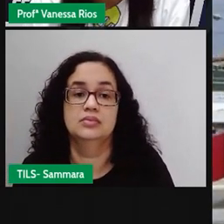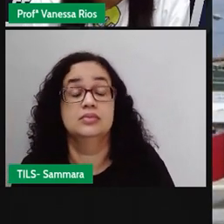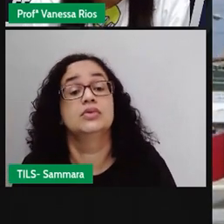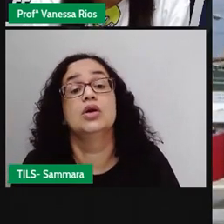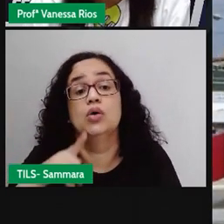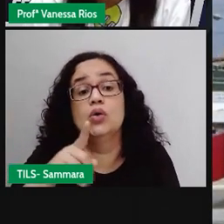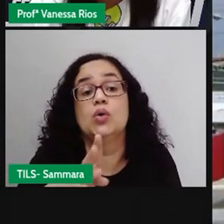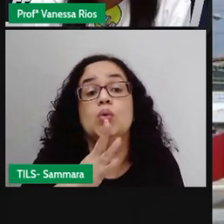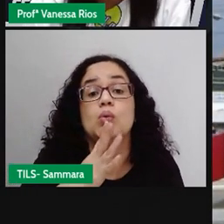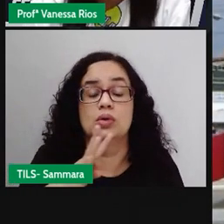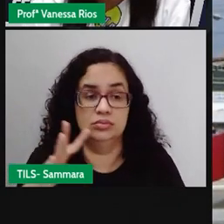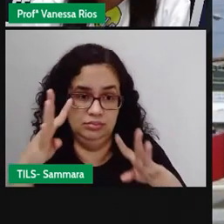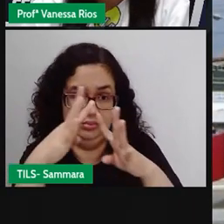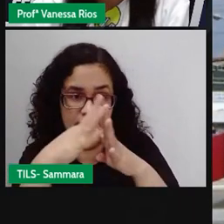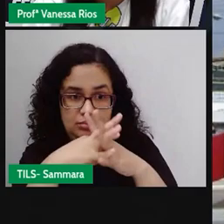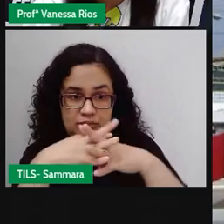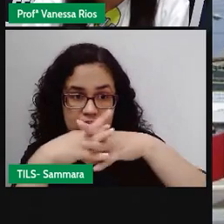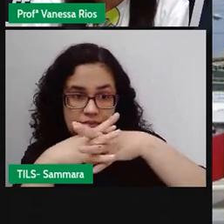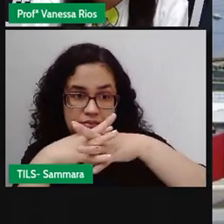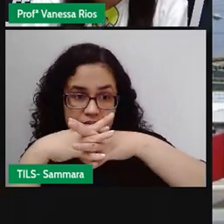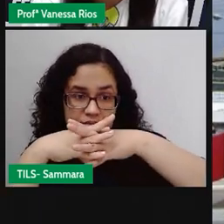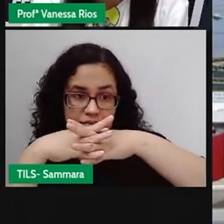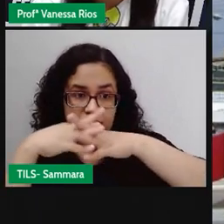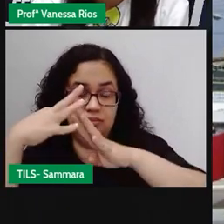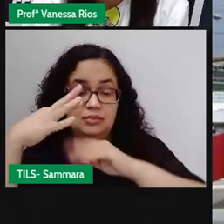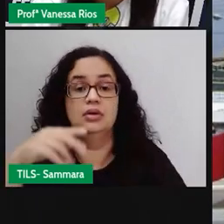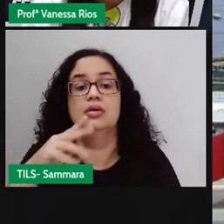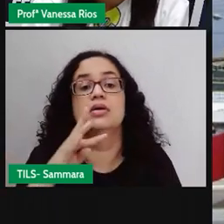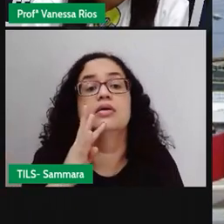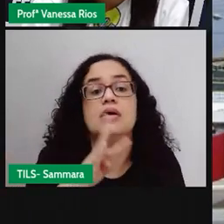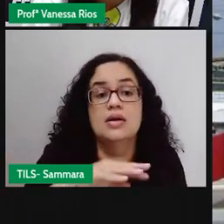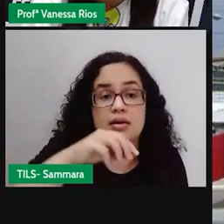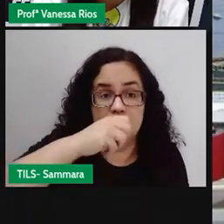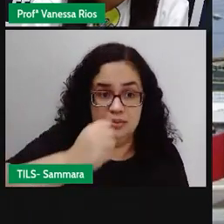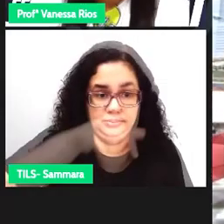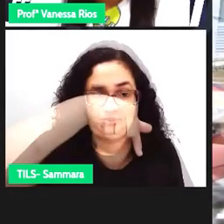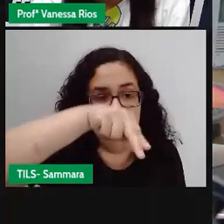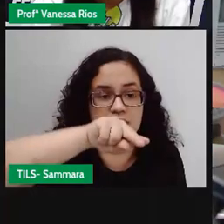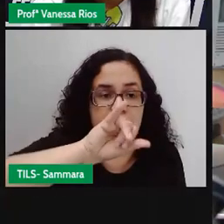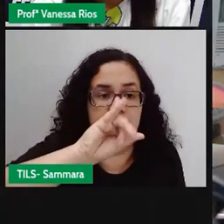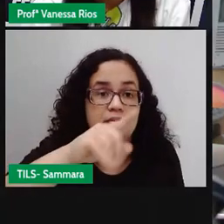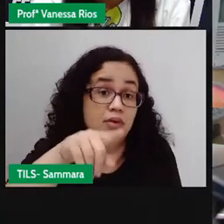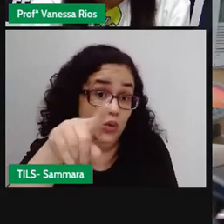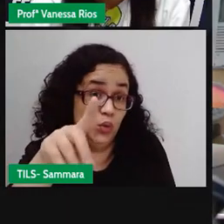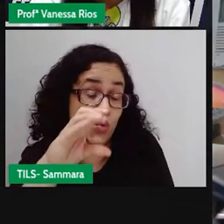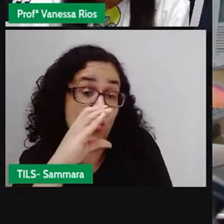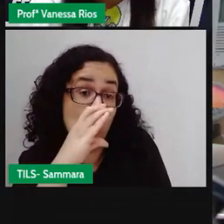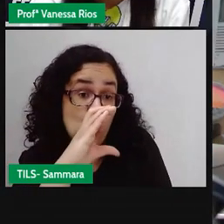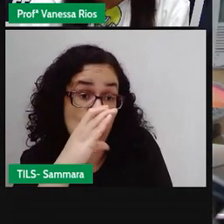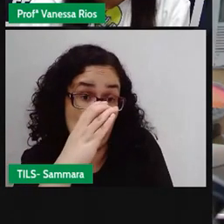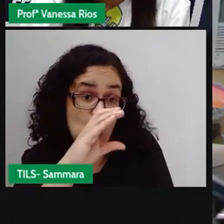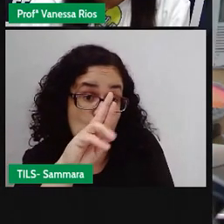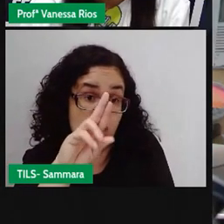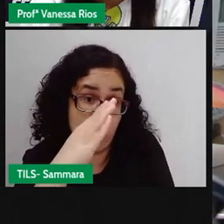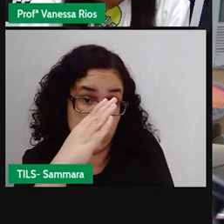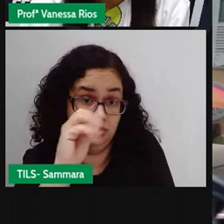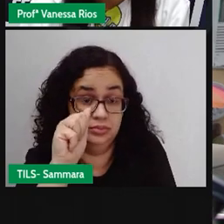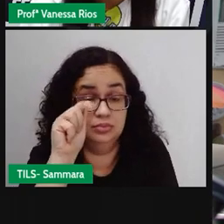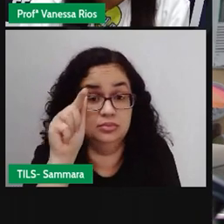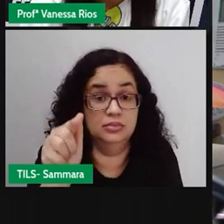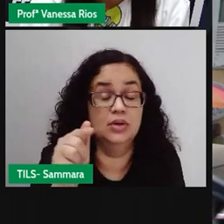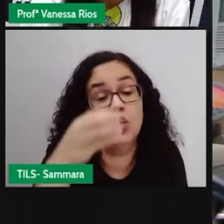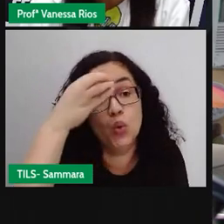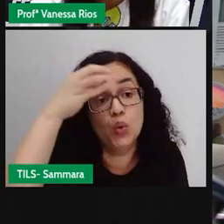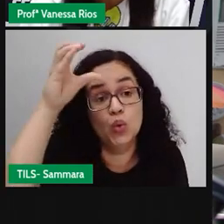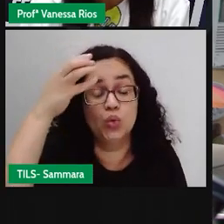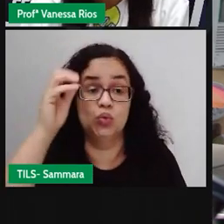Outro monumento muito importante, porque homenageia Maria Quitéria, o Cuca também, que é o Centro Universitário de